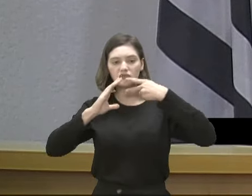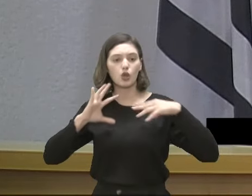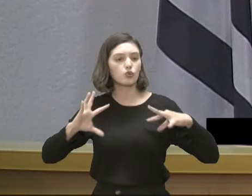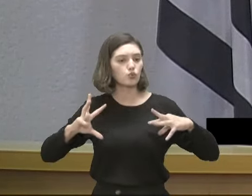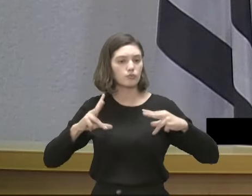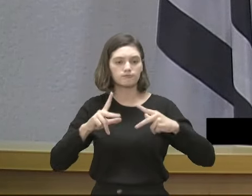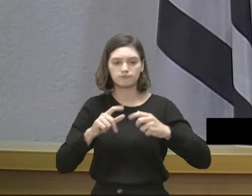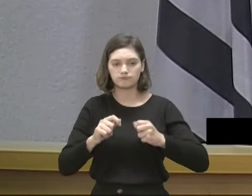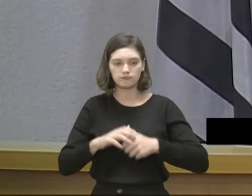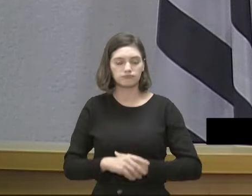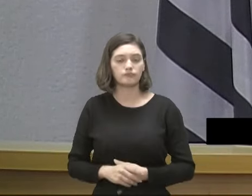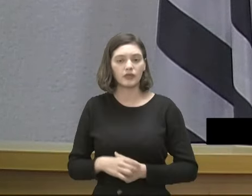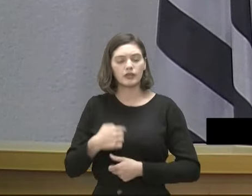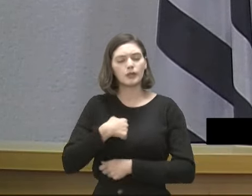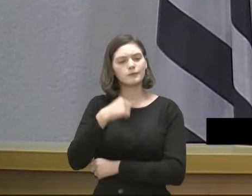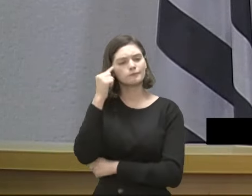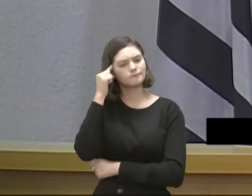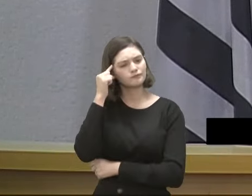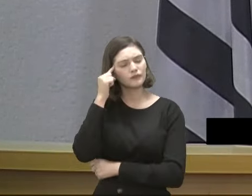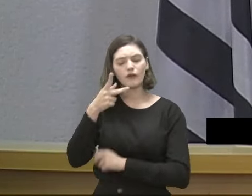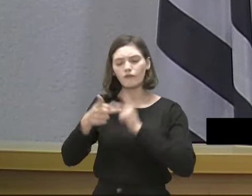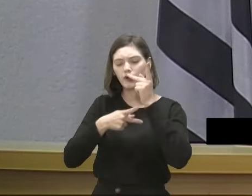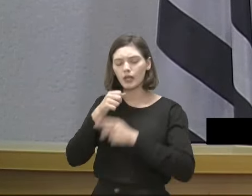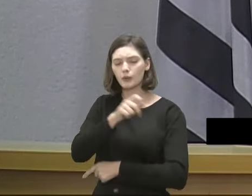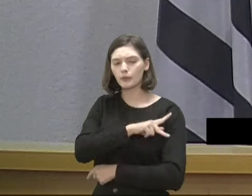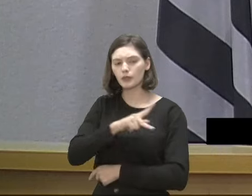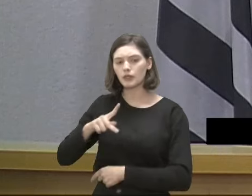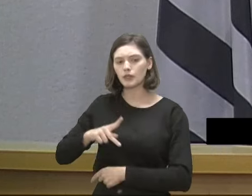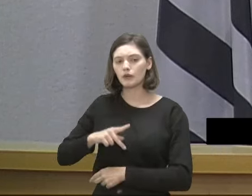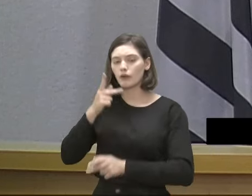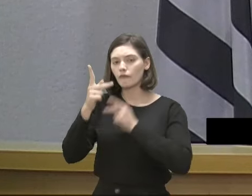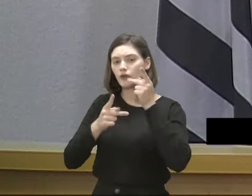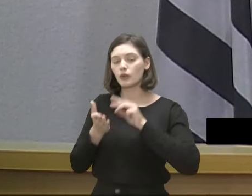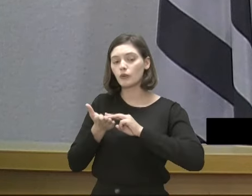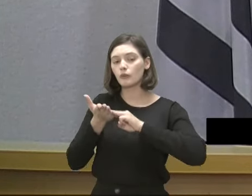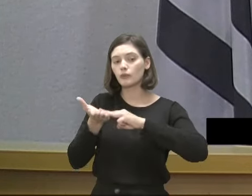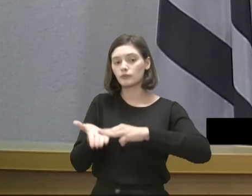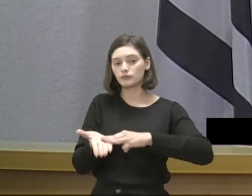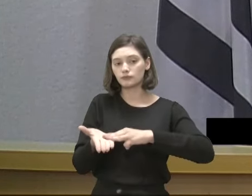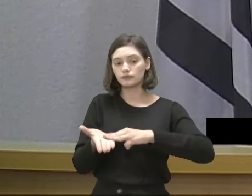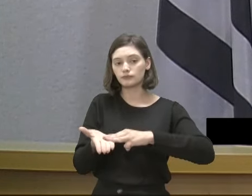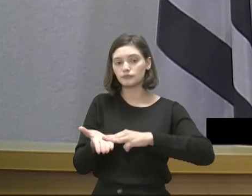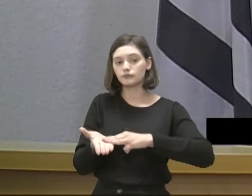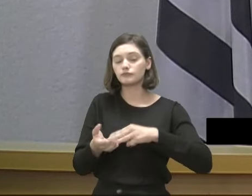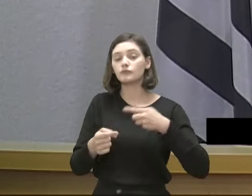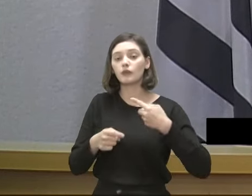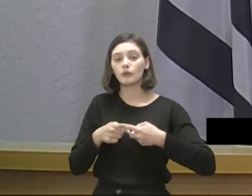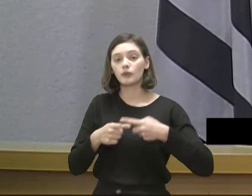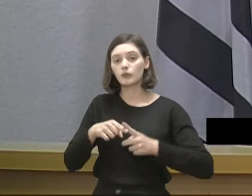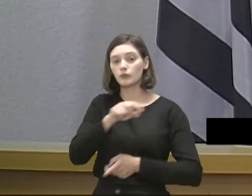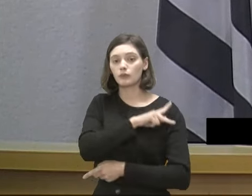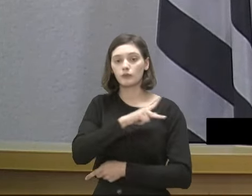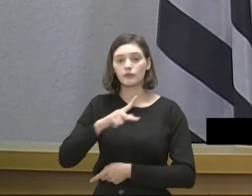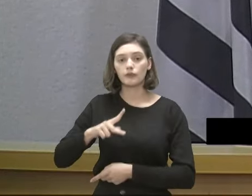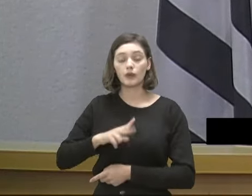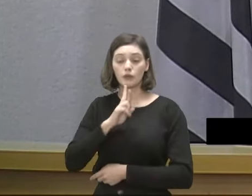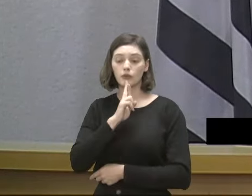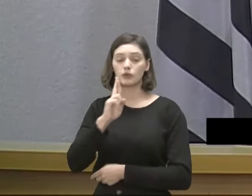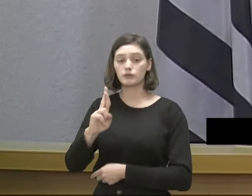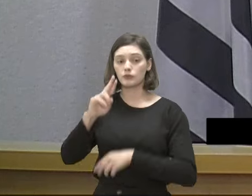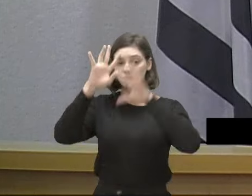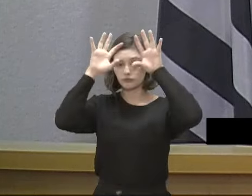Taubaté. Então, eu me reportei ao presidente com referência à moção, porque o presidente é o que responde